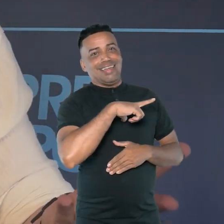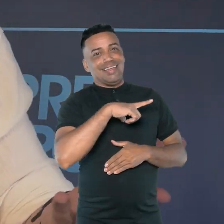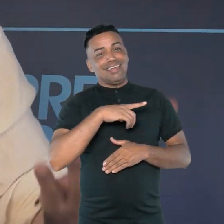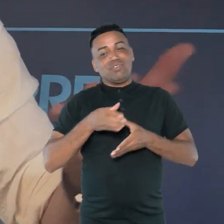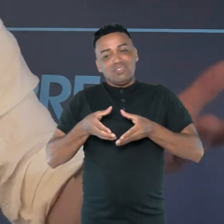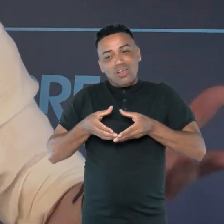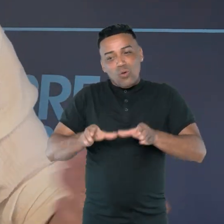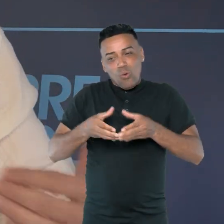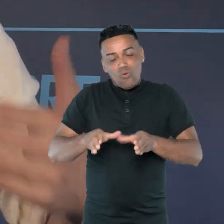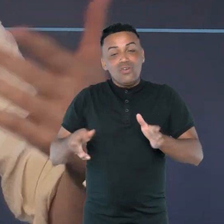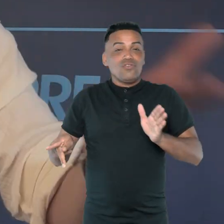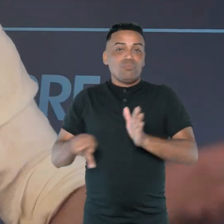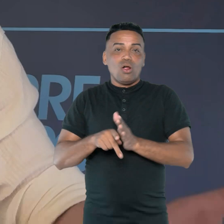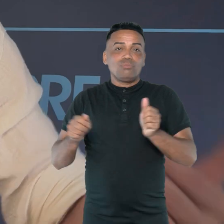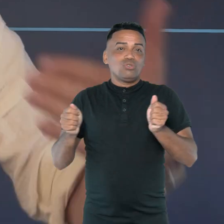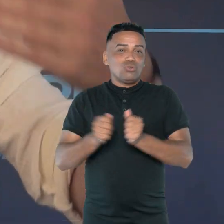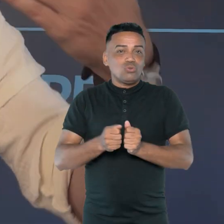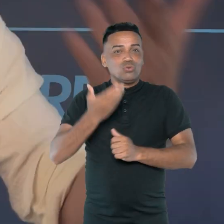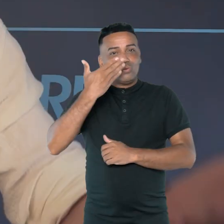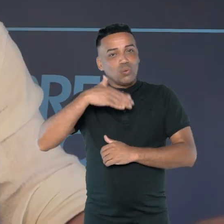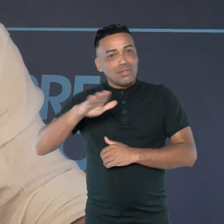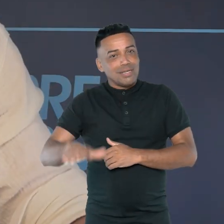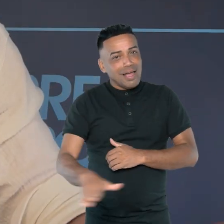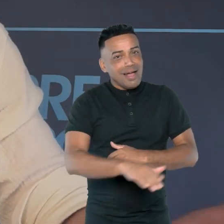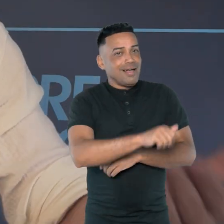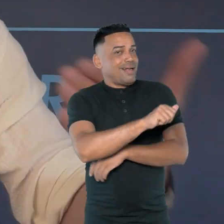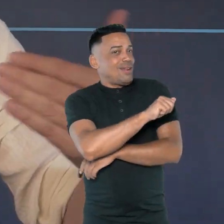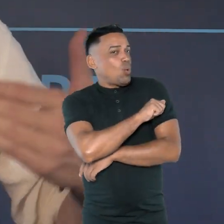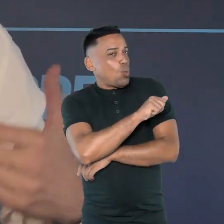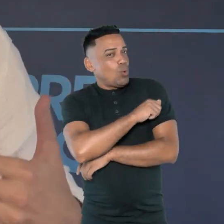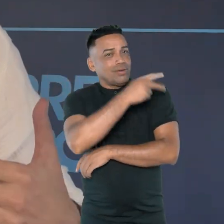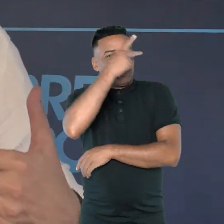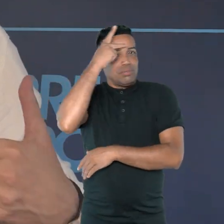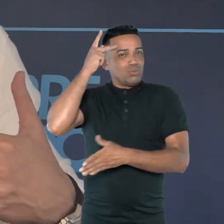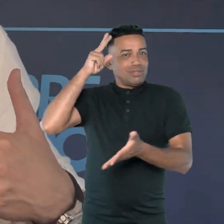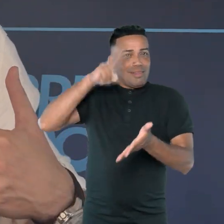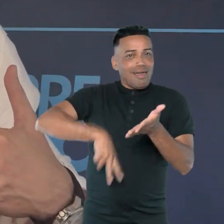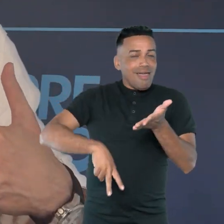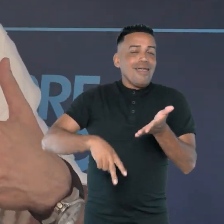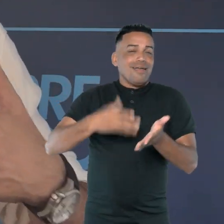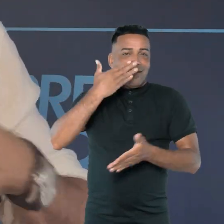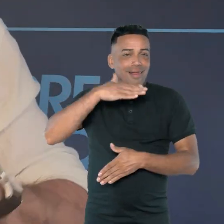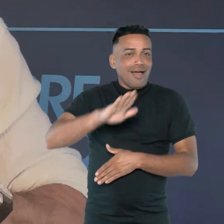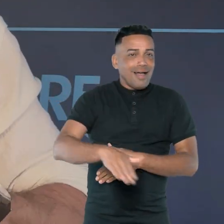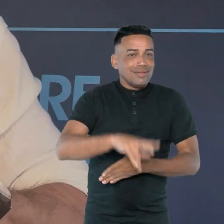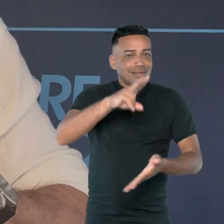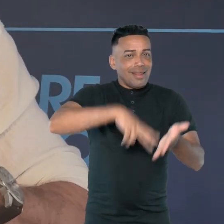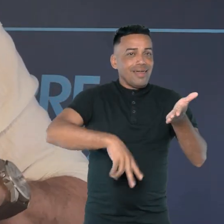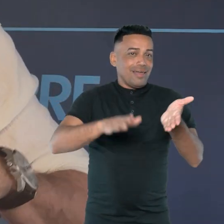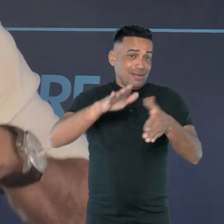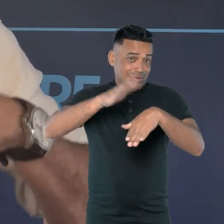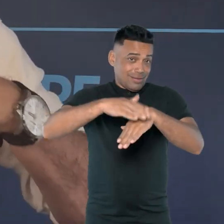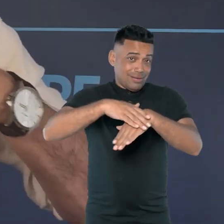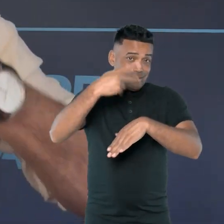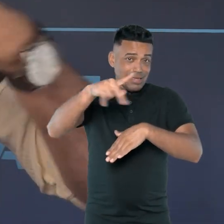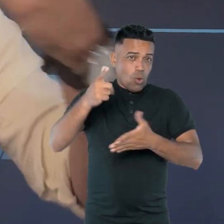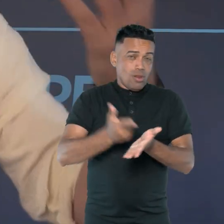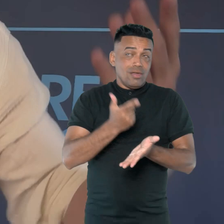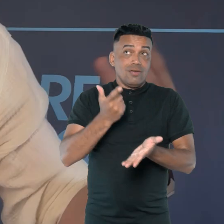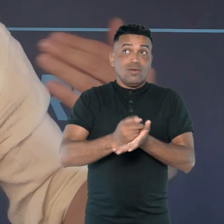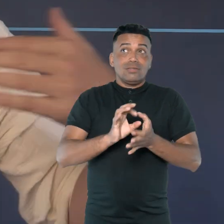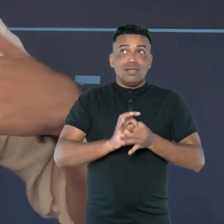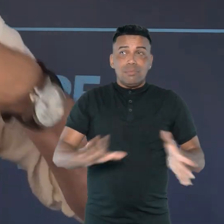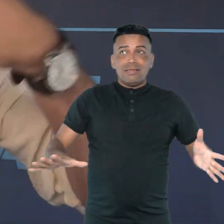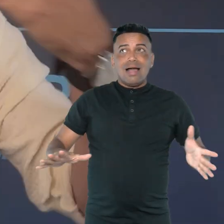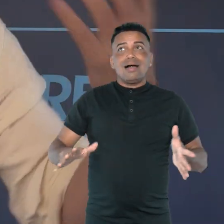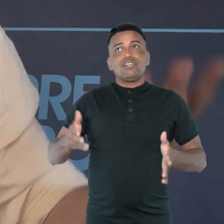tão lindamente com os seus alunos, com as crianças, com os seus leitores, que é essa liberdade no